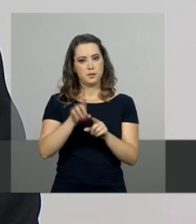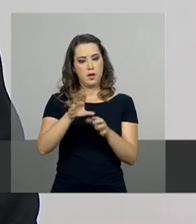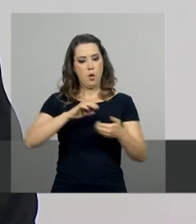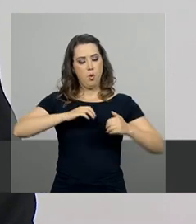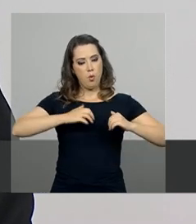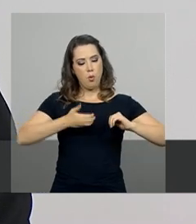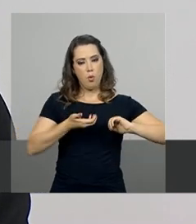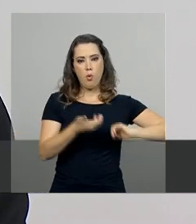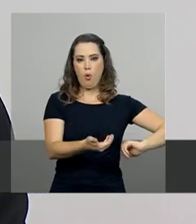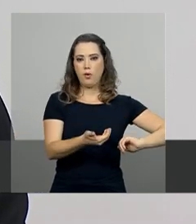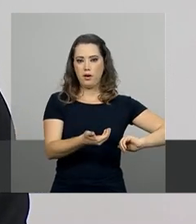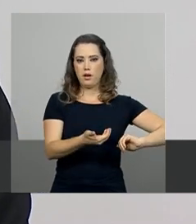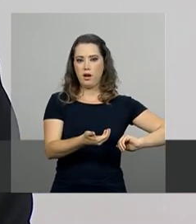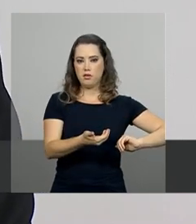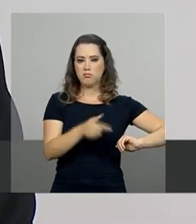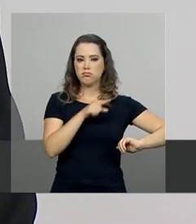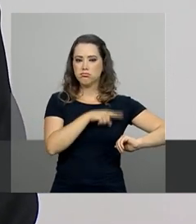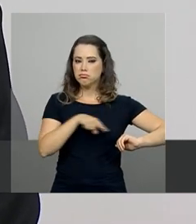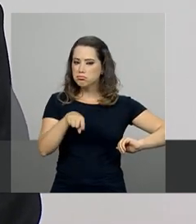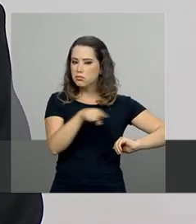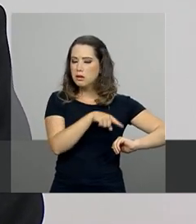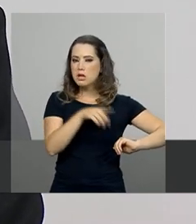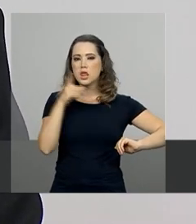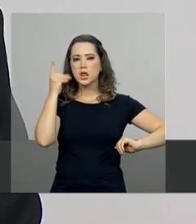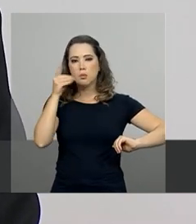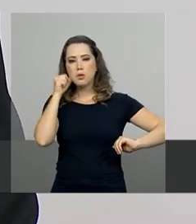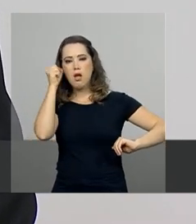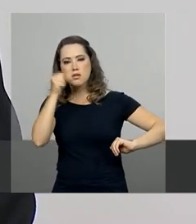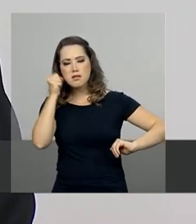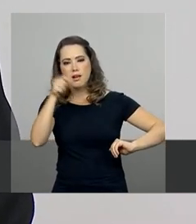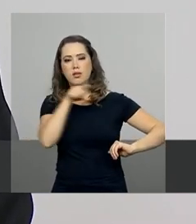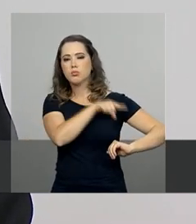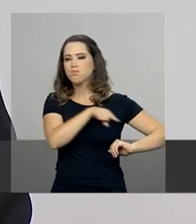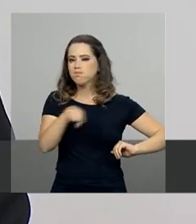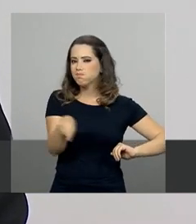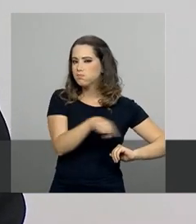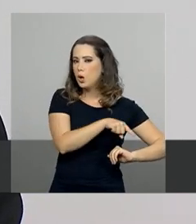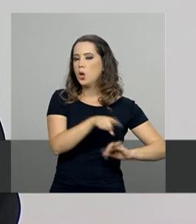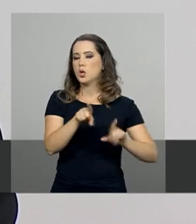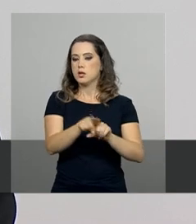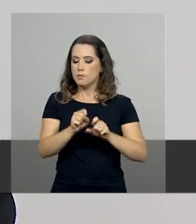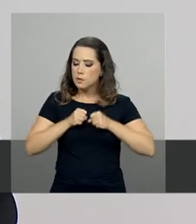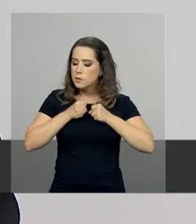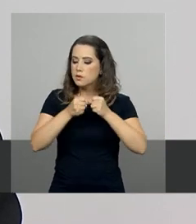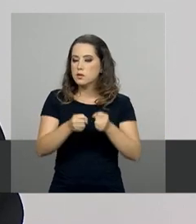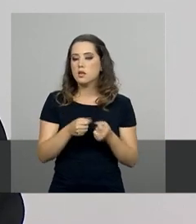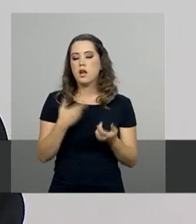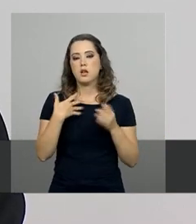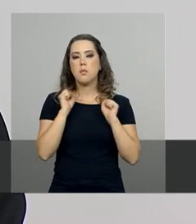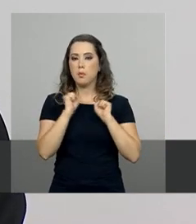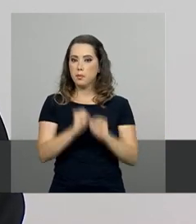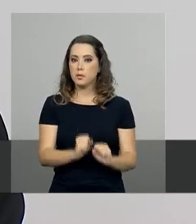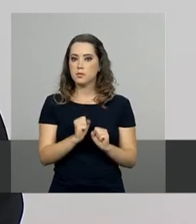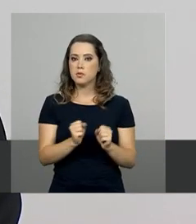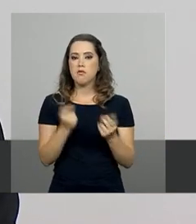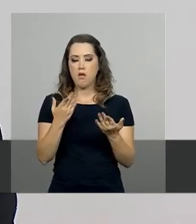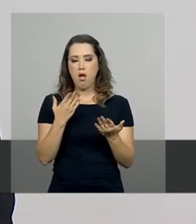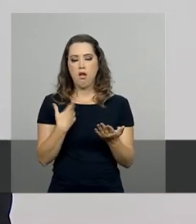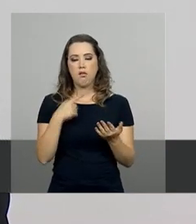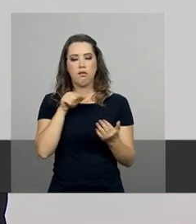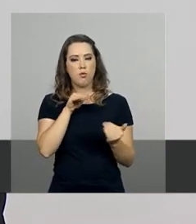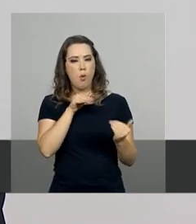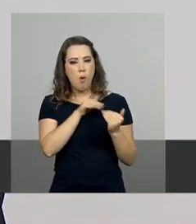nacional aos senhores congressistas que na câmara e no senado se empenharam para tornar possível este